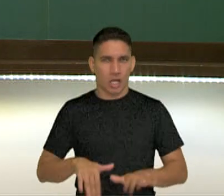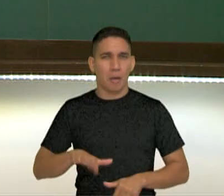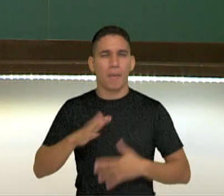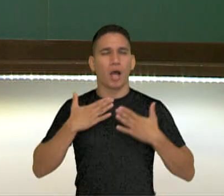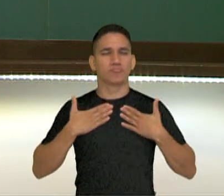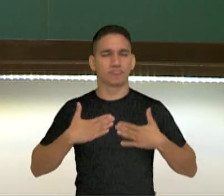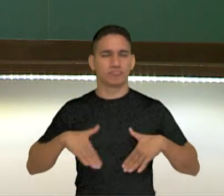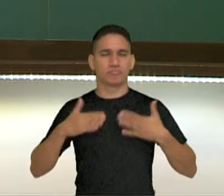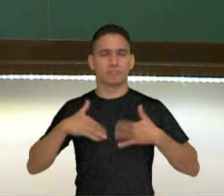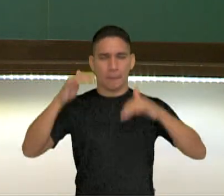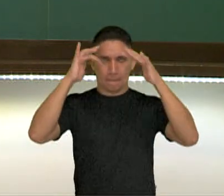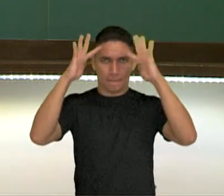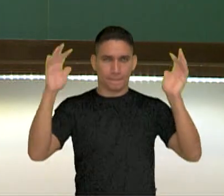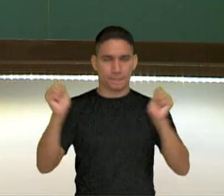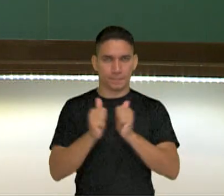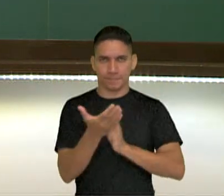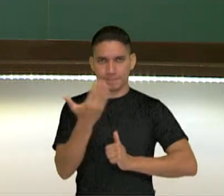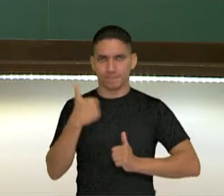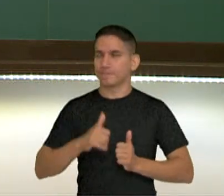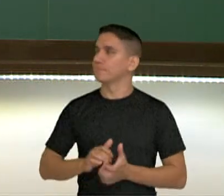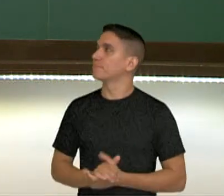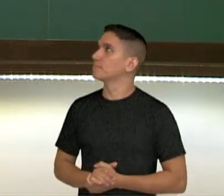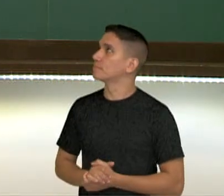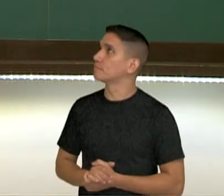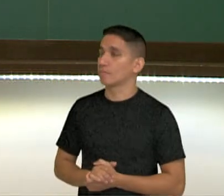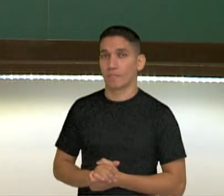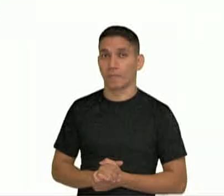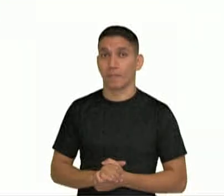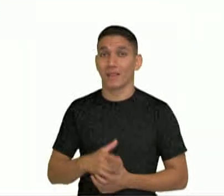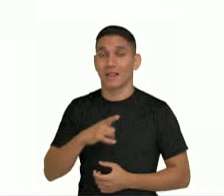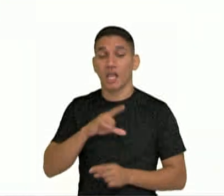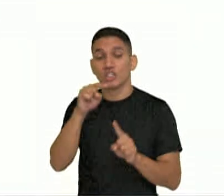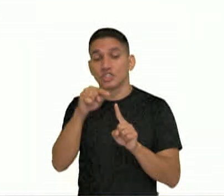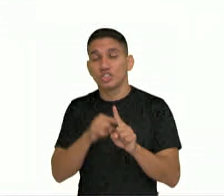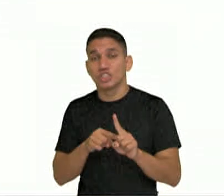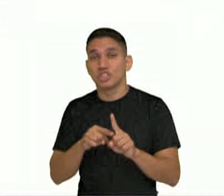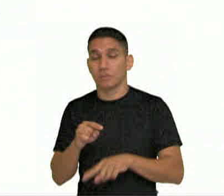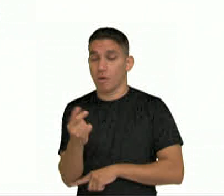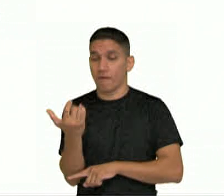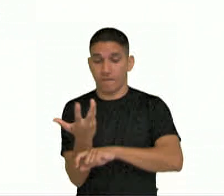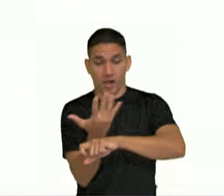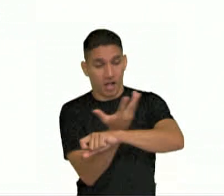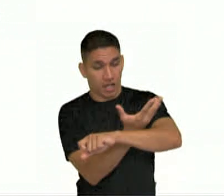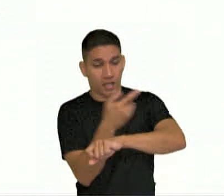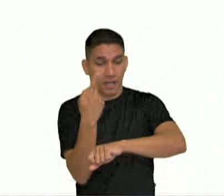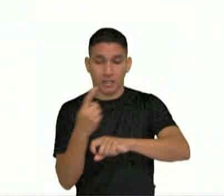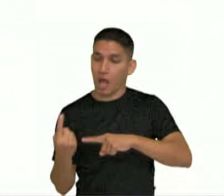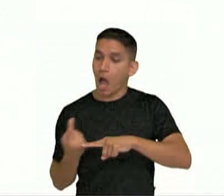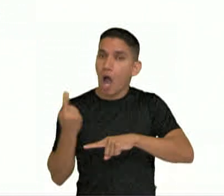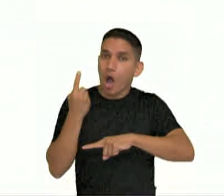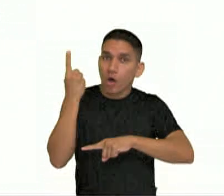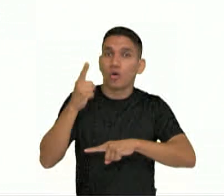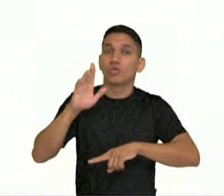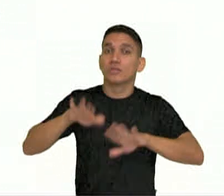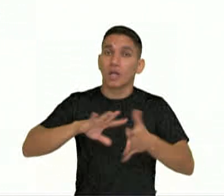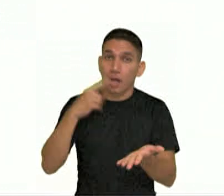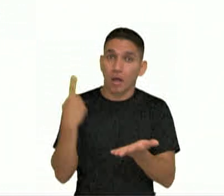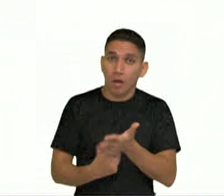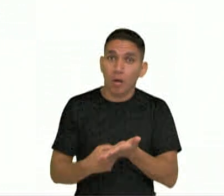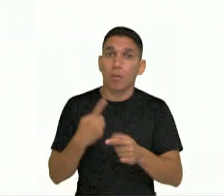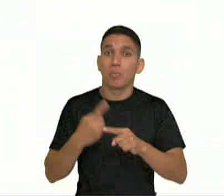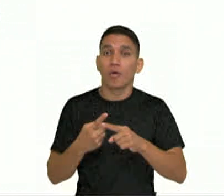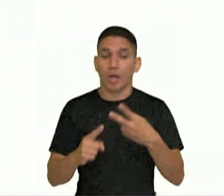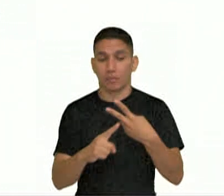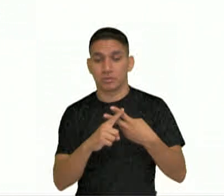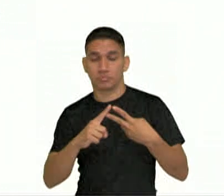tranquilinho para você pensar aqui junto comigo. Em certa espécie vegetal, a altura dos indivíduos é determinada por 2 pares de alelos de